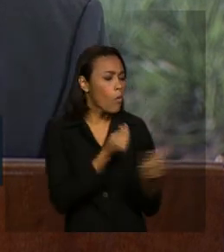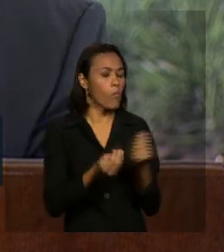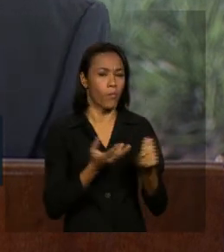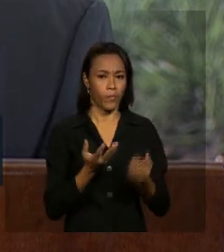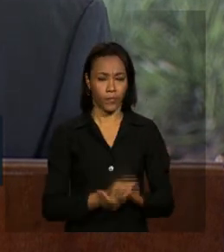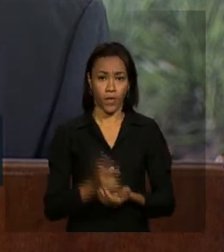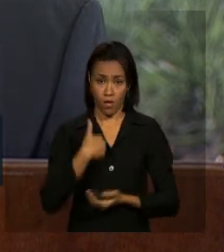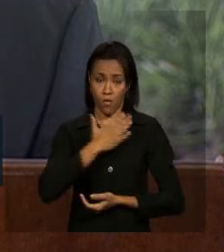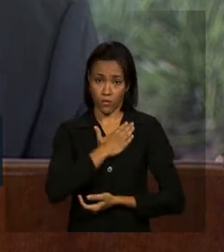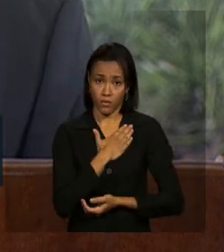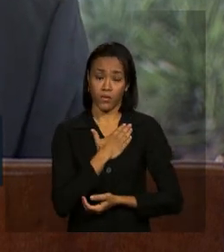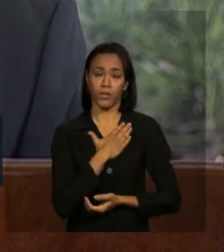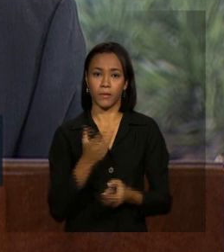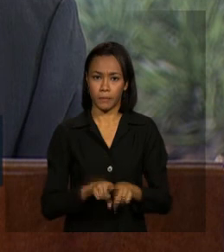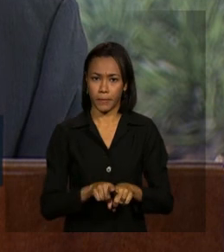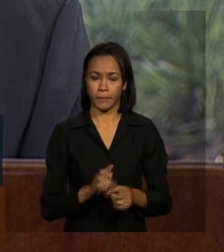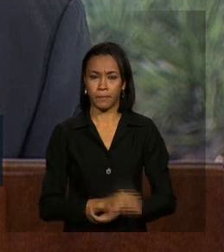Oi eu gostaria